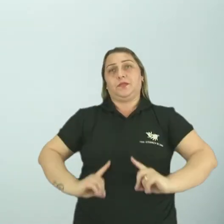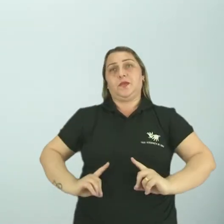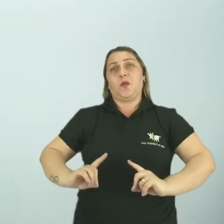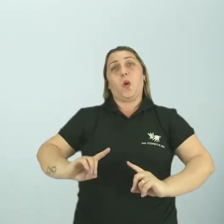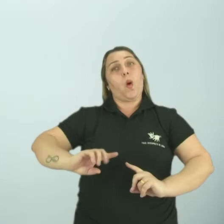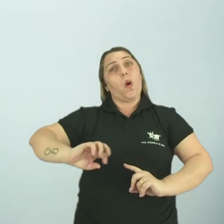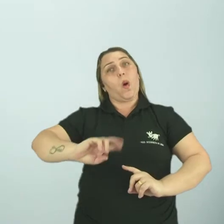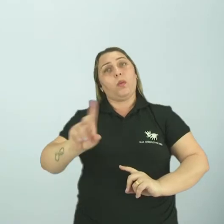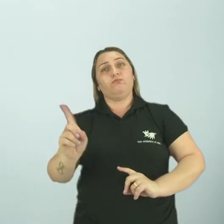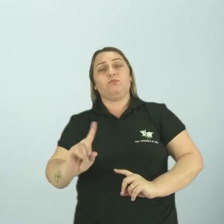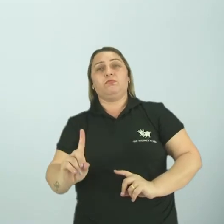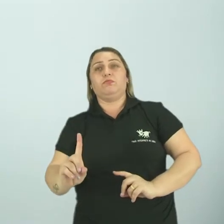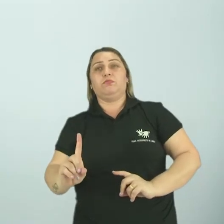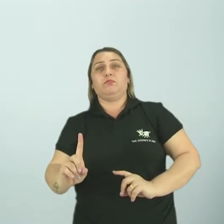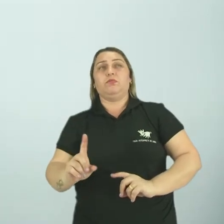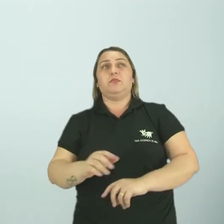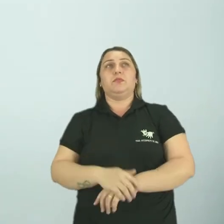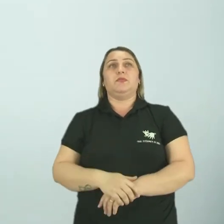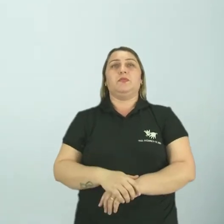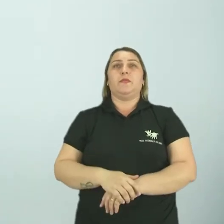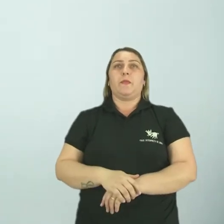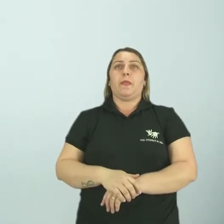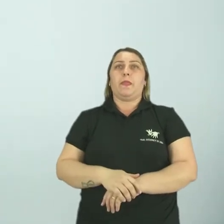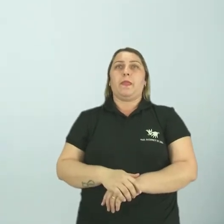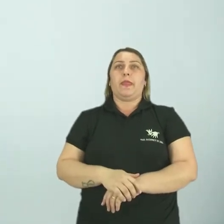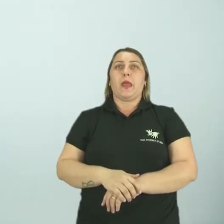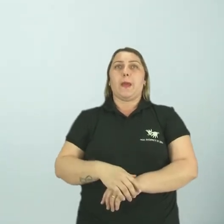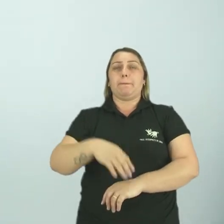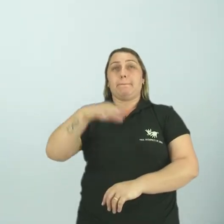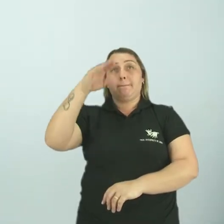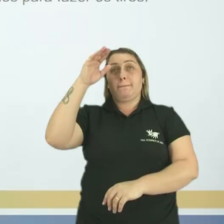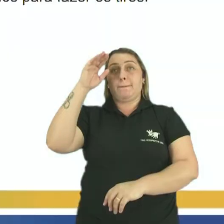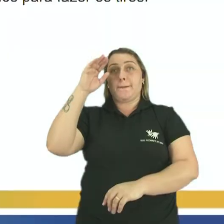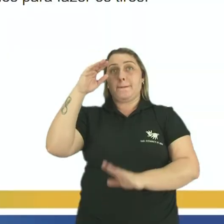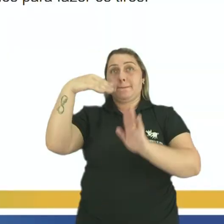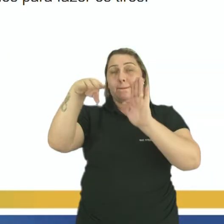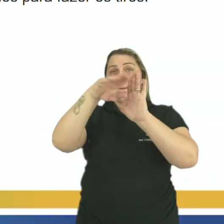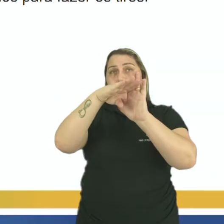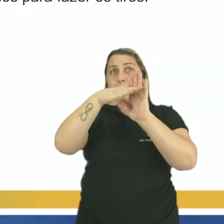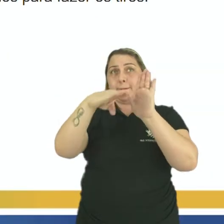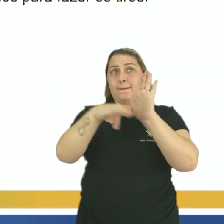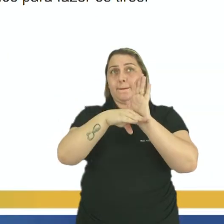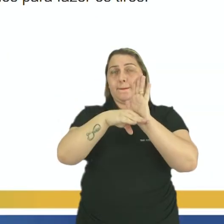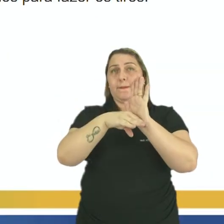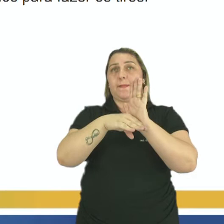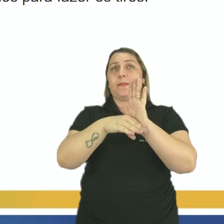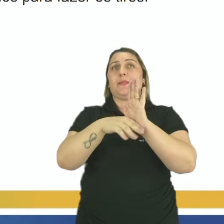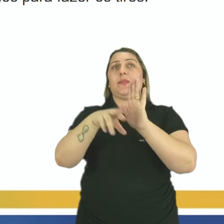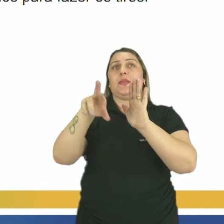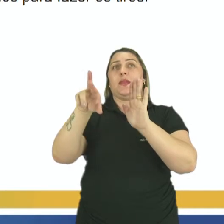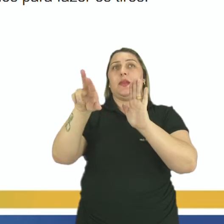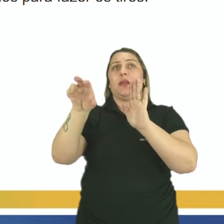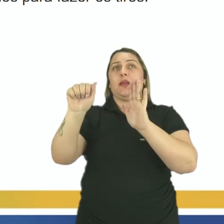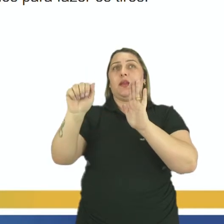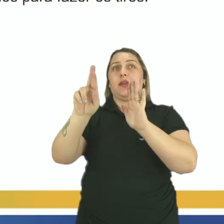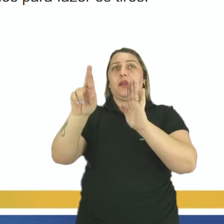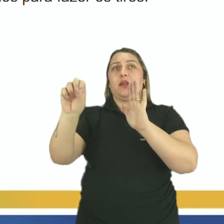deficiências e as pessoas típicas. Vamos lá, tem as classificações. A